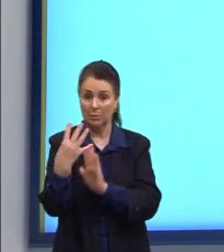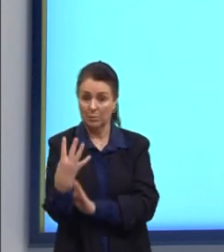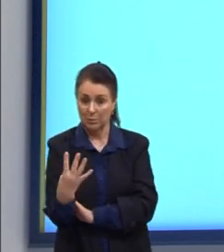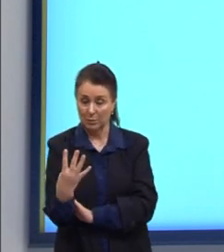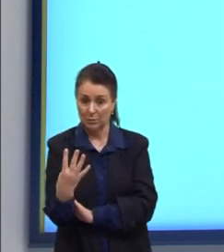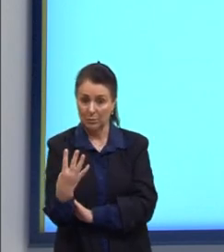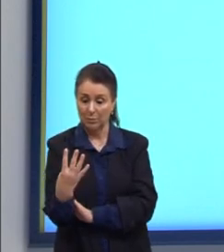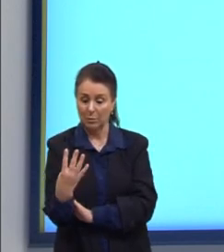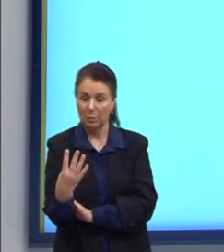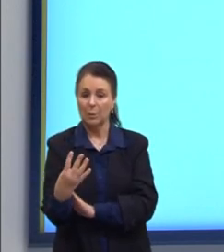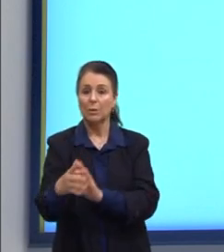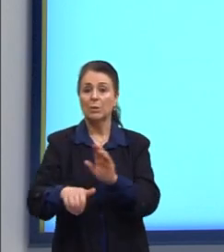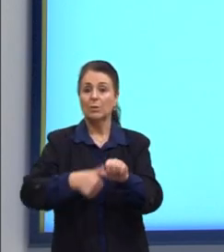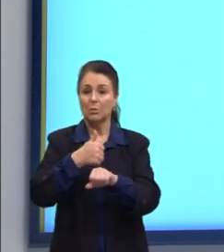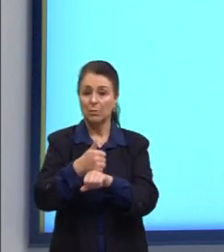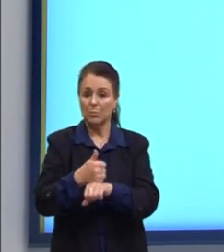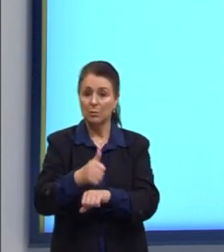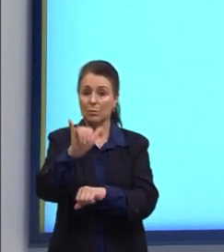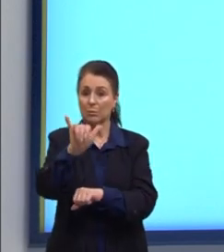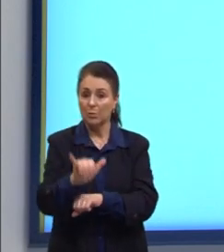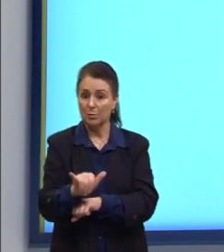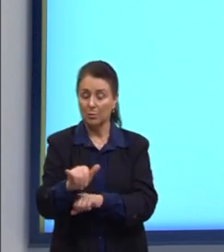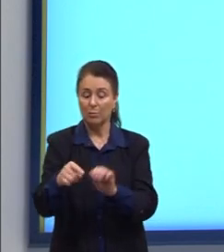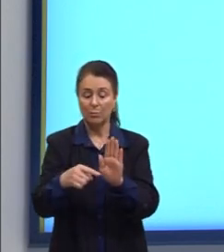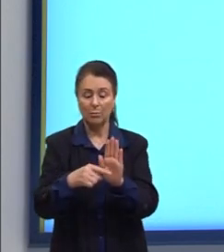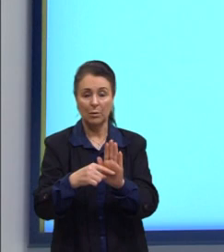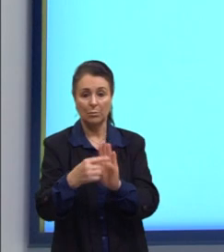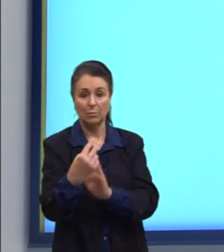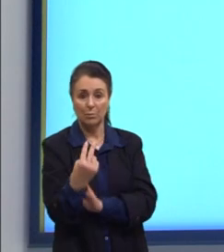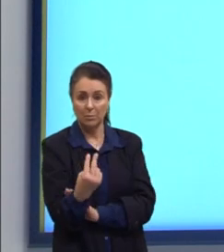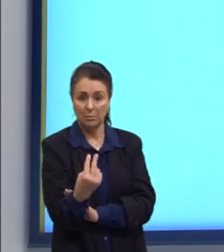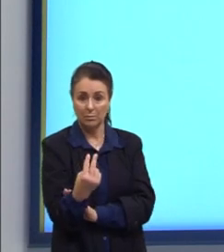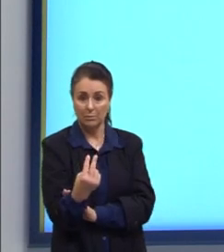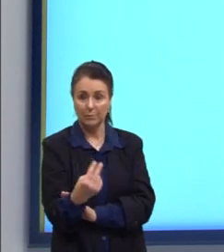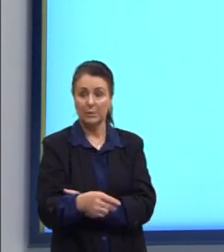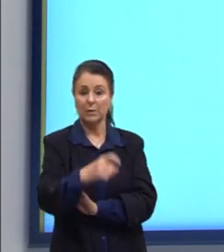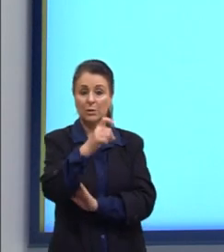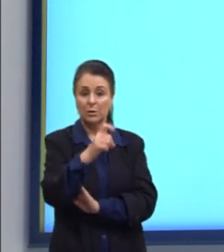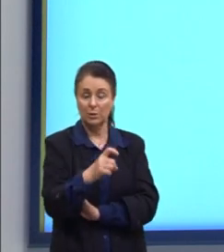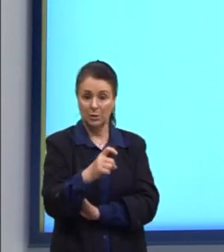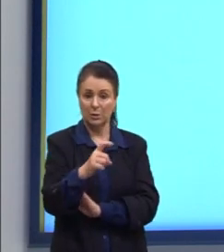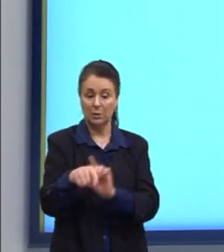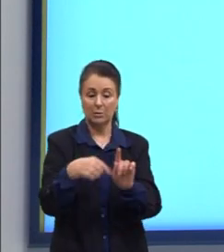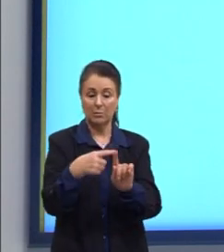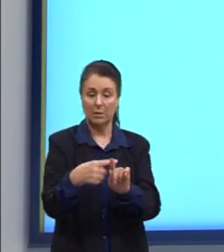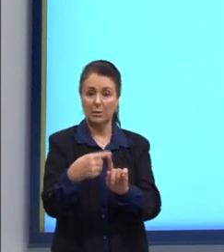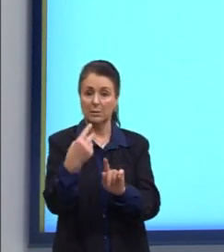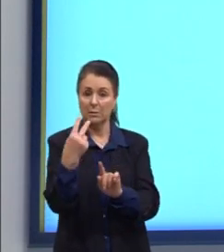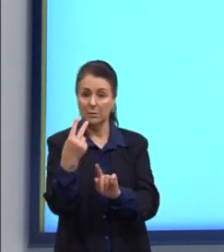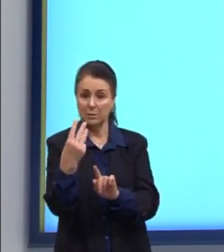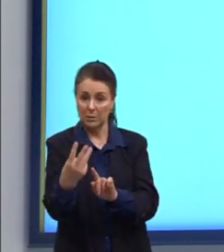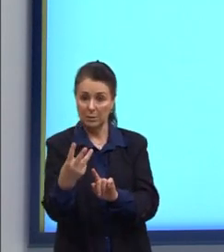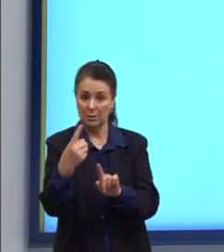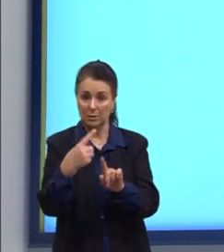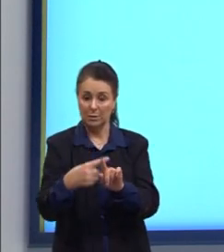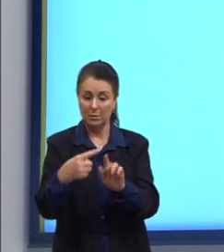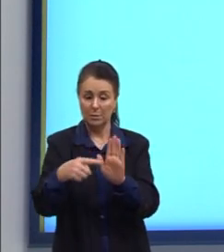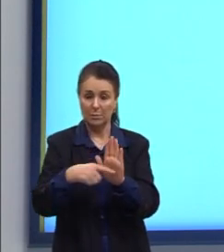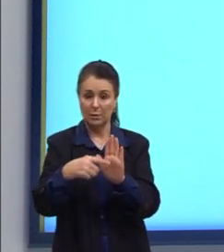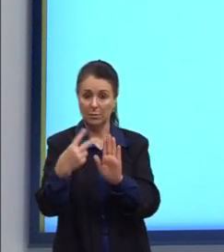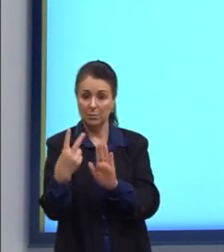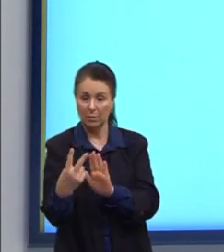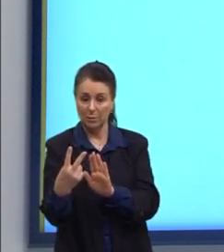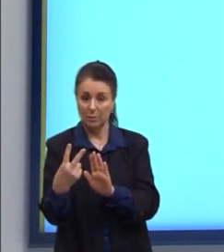substituir o Y por menos dois então x + 3 x - 2